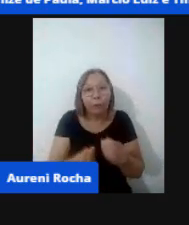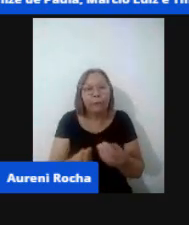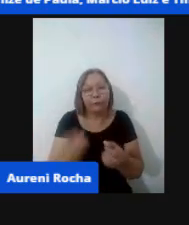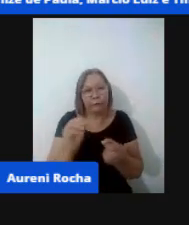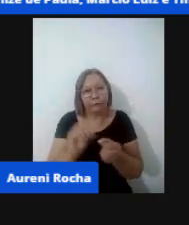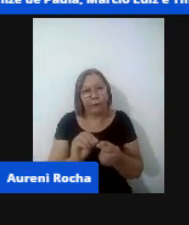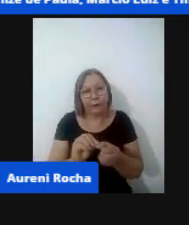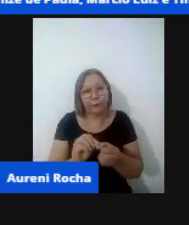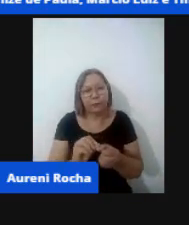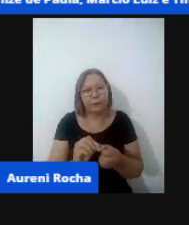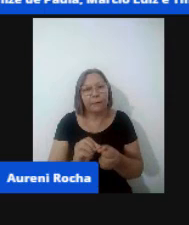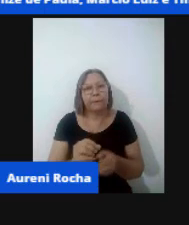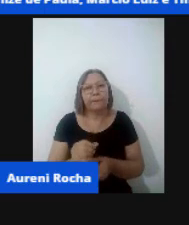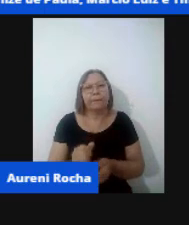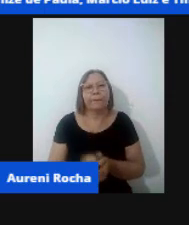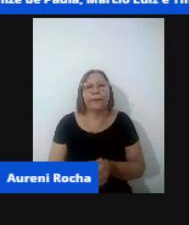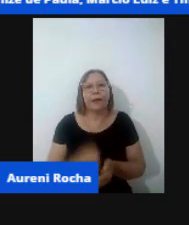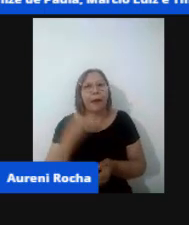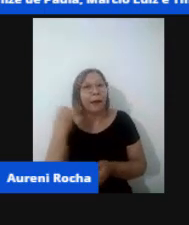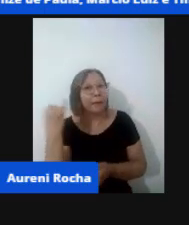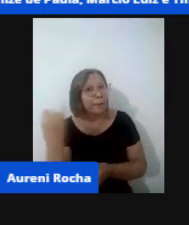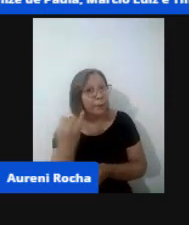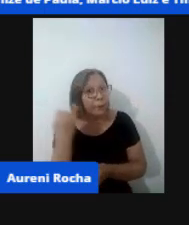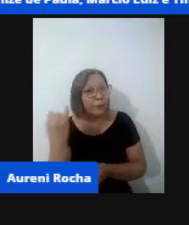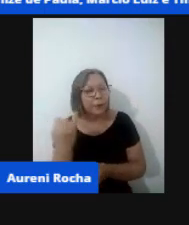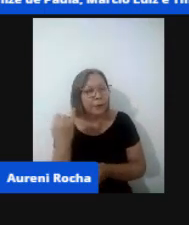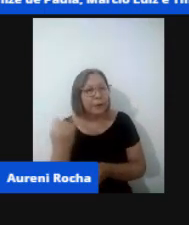gente ver essa parceria do professor